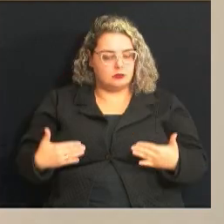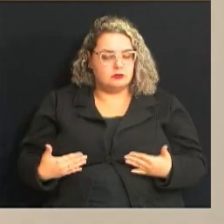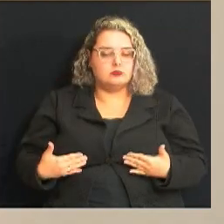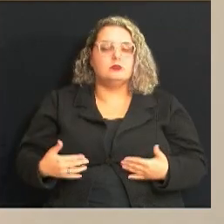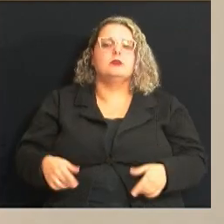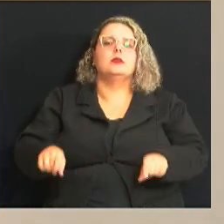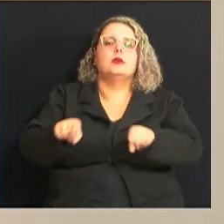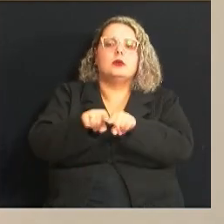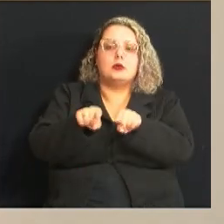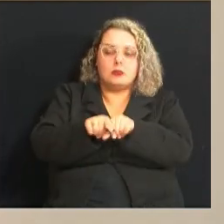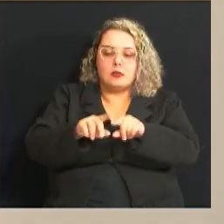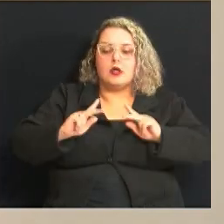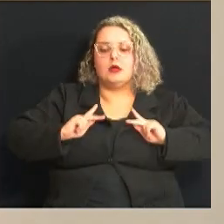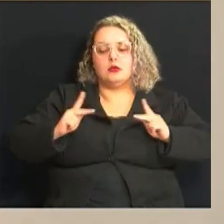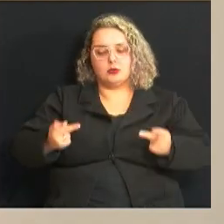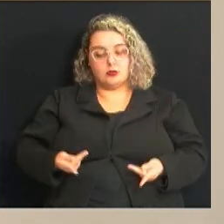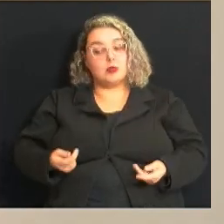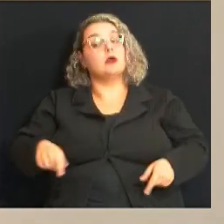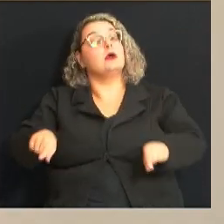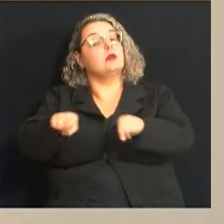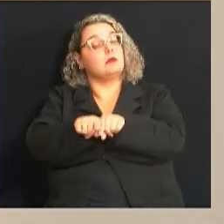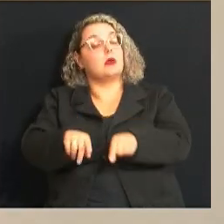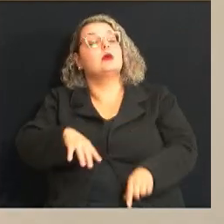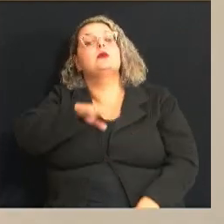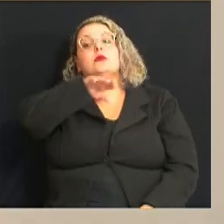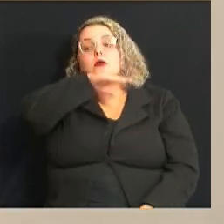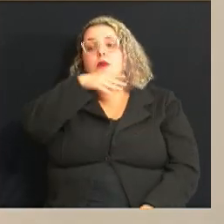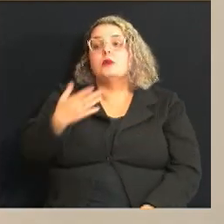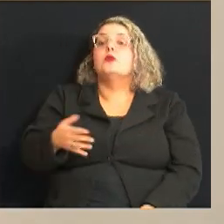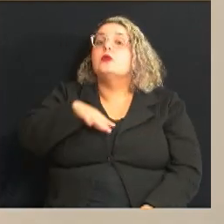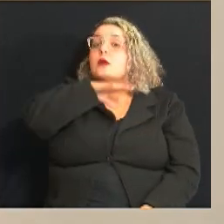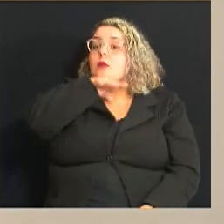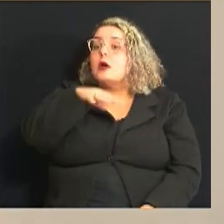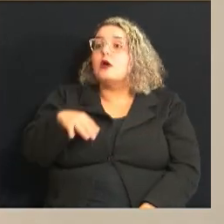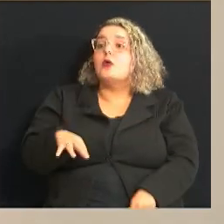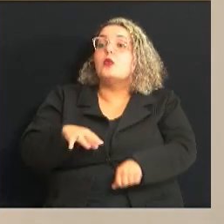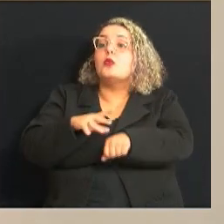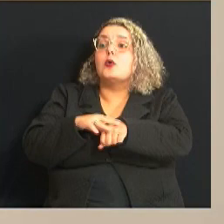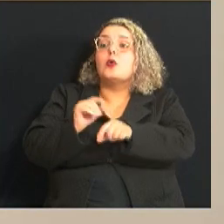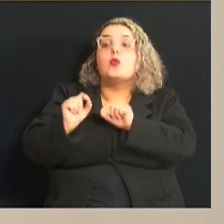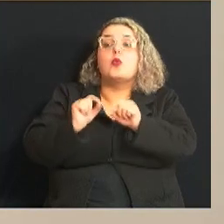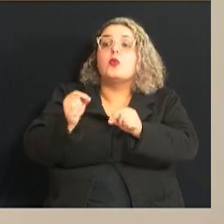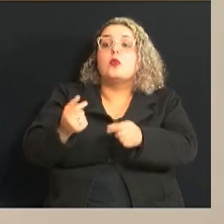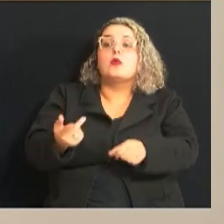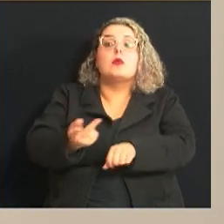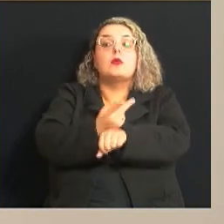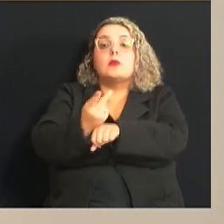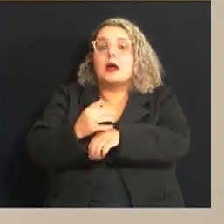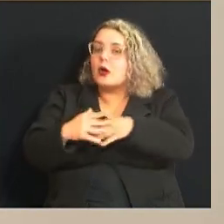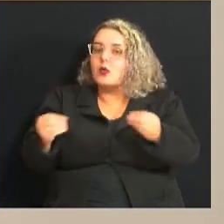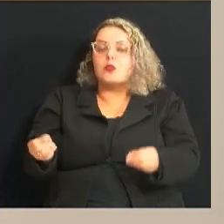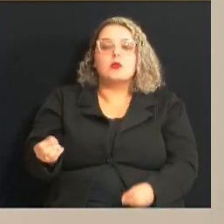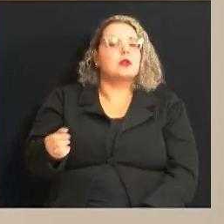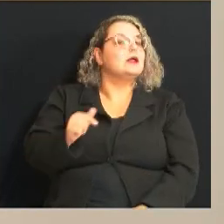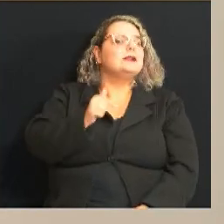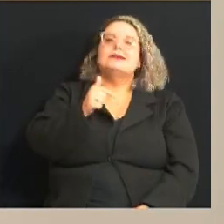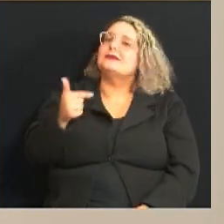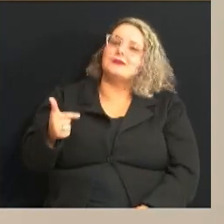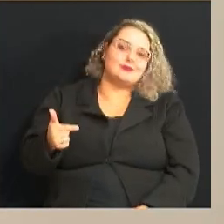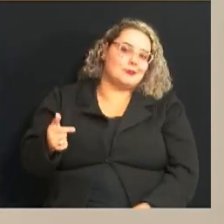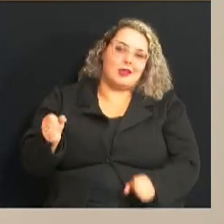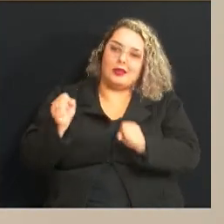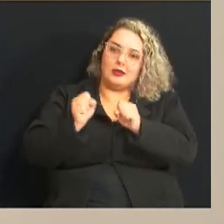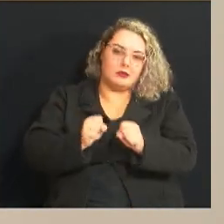tá? Quando a gente usa o reiki em algum animal doente, o que a gente está buscando? A cura. A gente não tem esse poder,